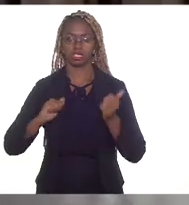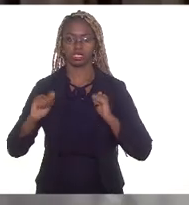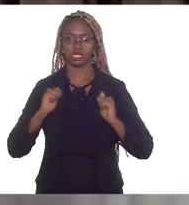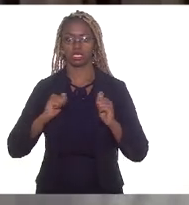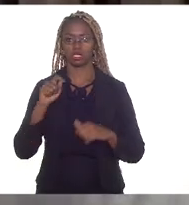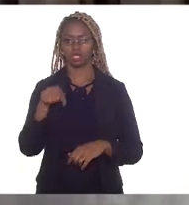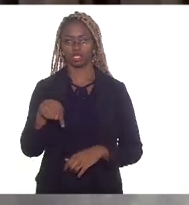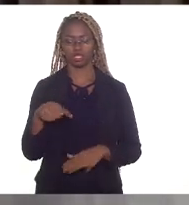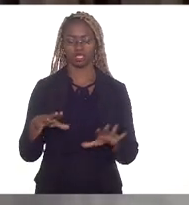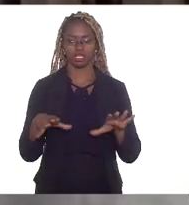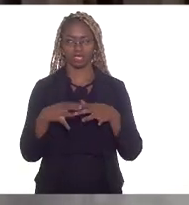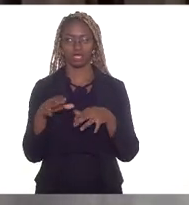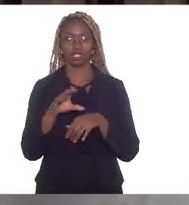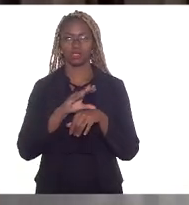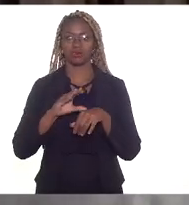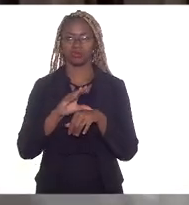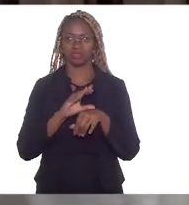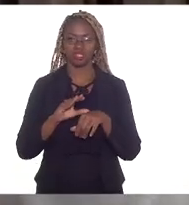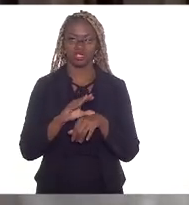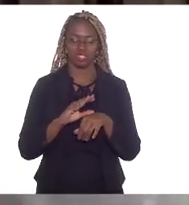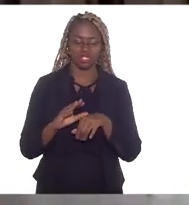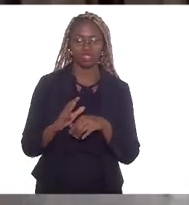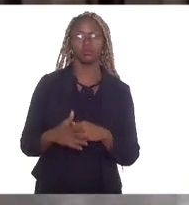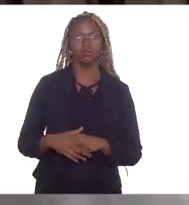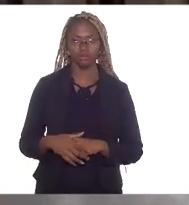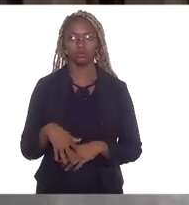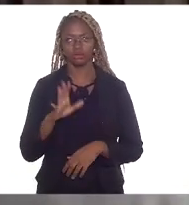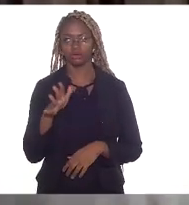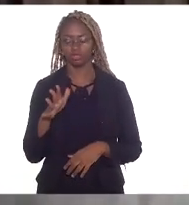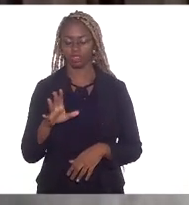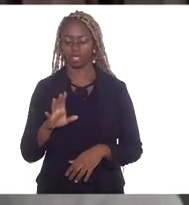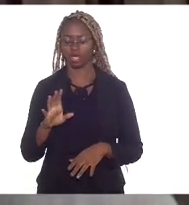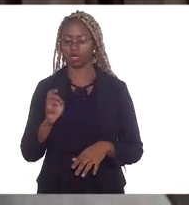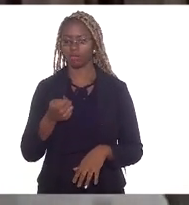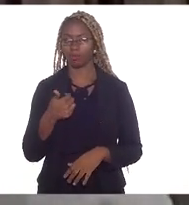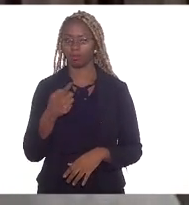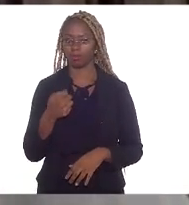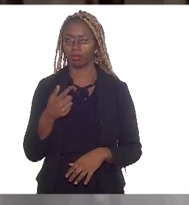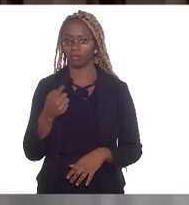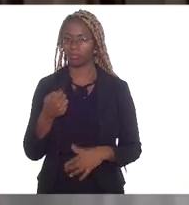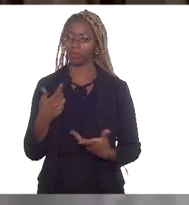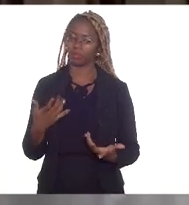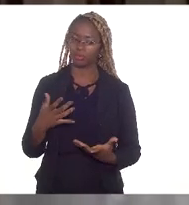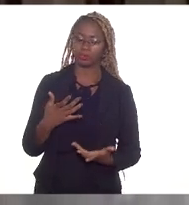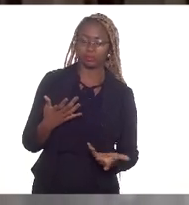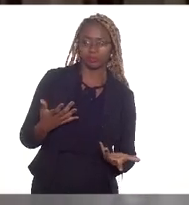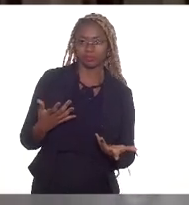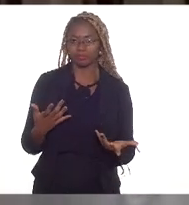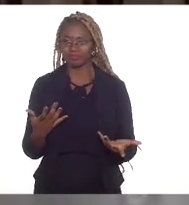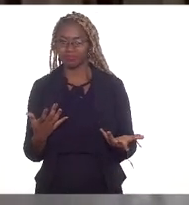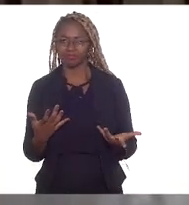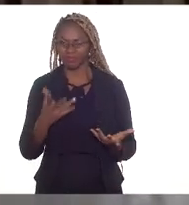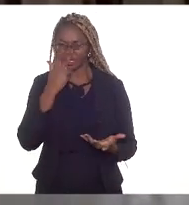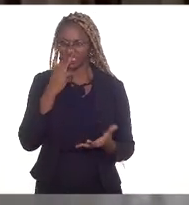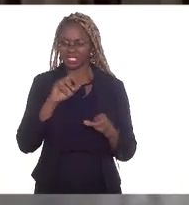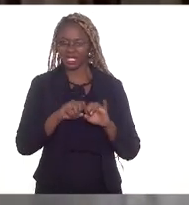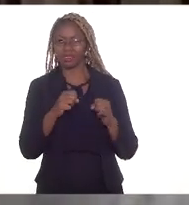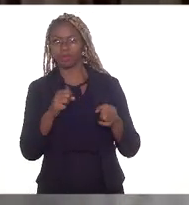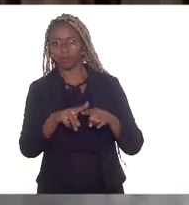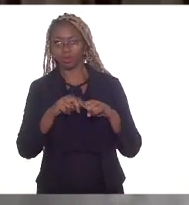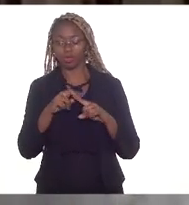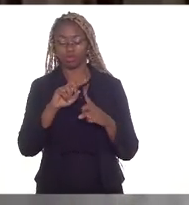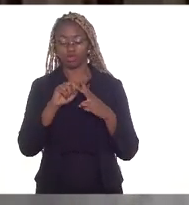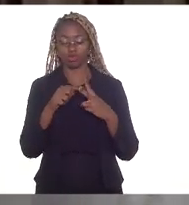nesta comissão, ela está um pouco frustrada, principalmente por dois aspectos